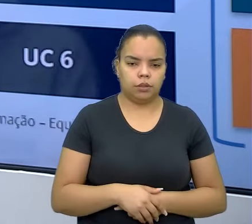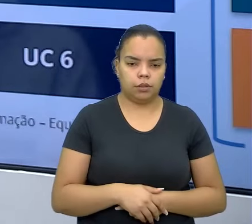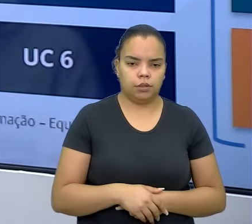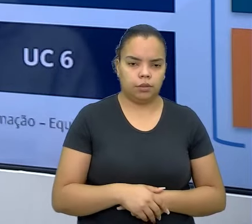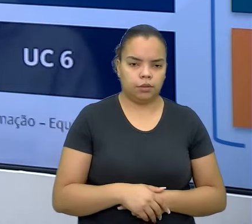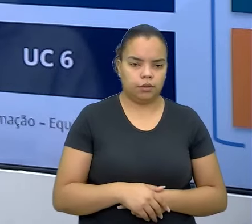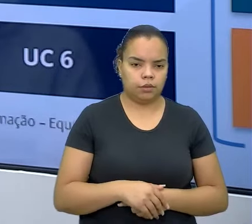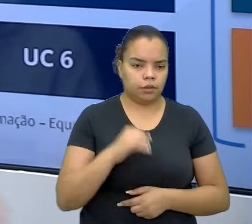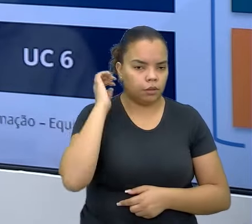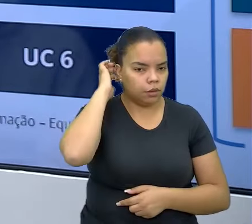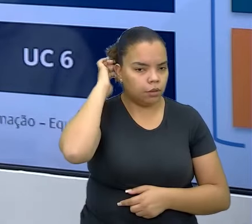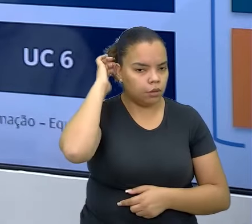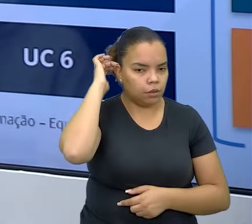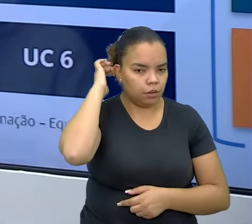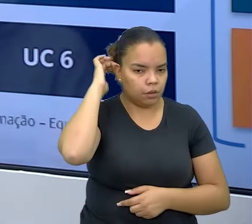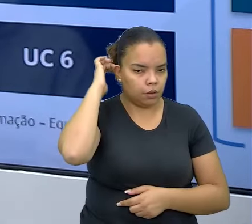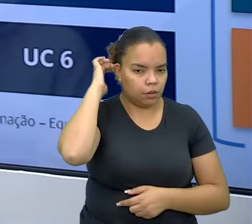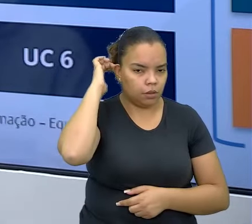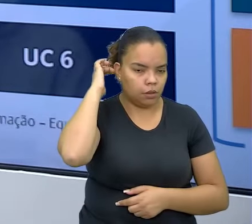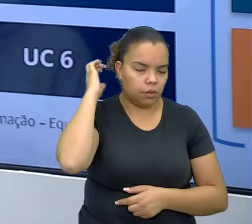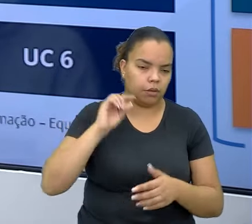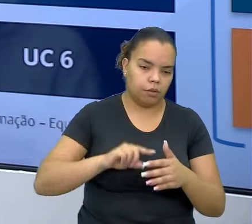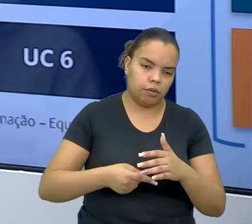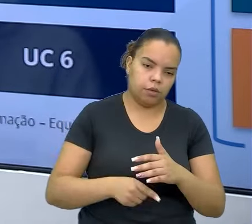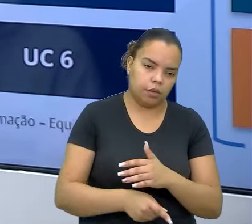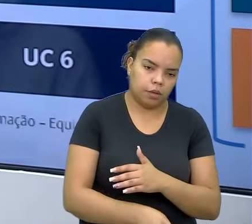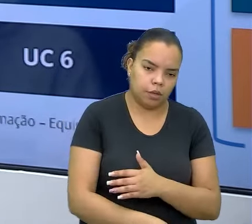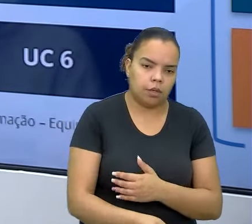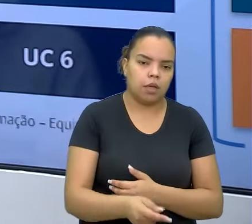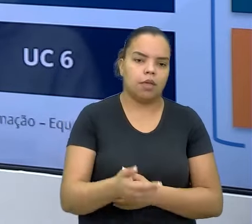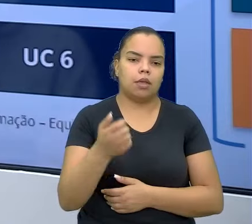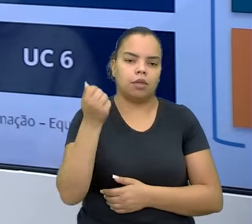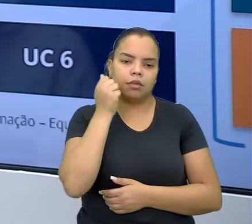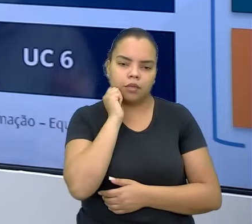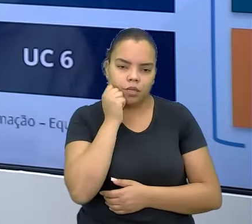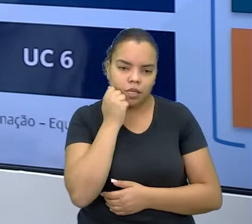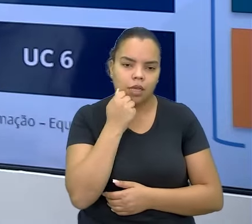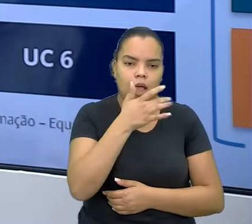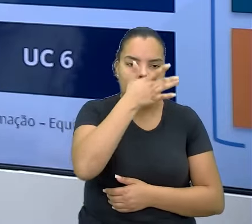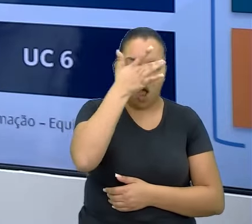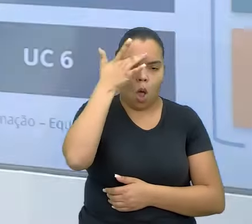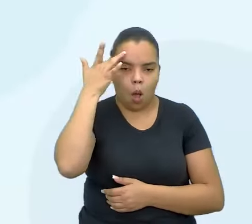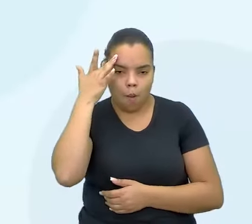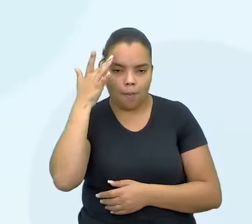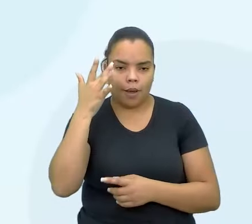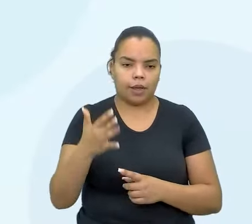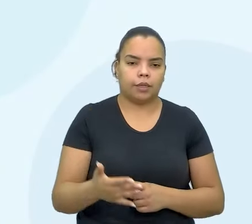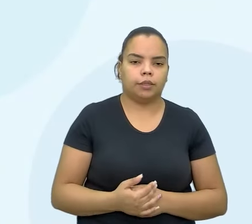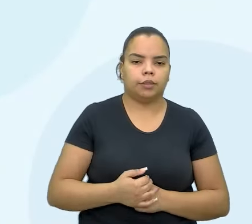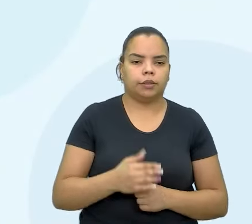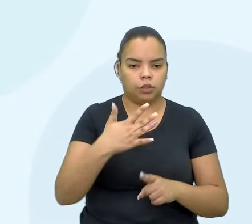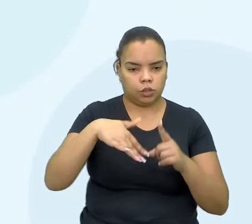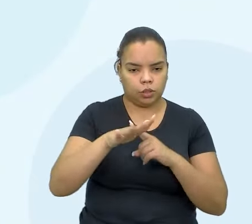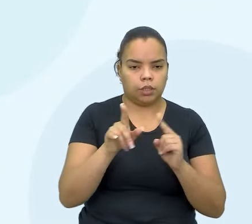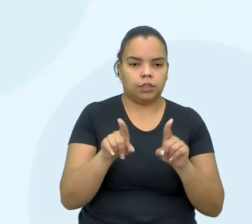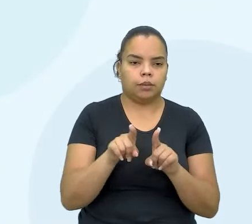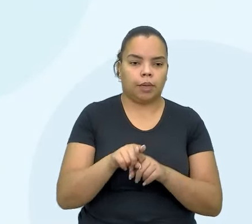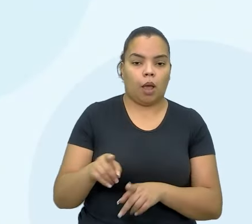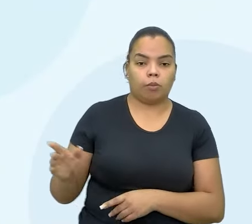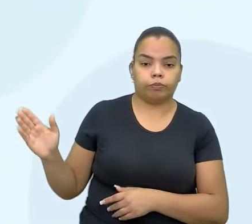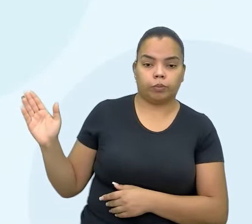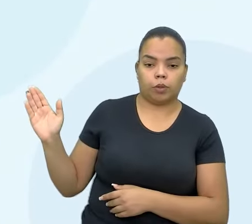que a gente sempre retoma o nosso aprofundamento específico de Ciências Humanas e Sociais Aplicadas, que está na tela para vocês, que é do